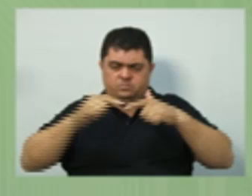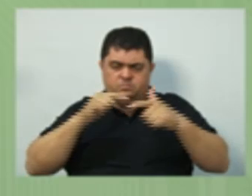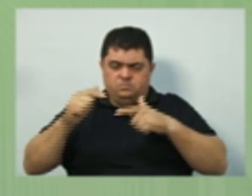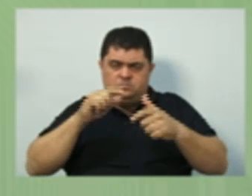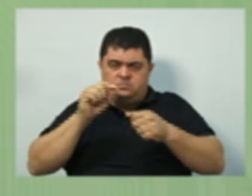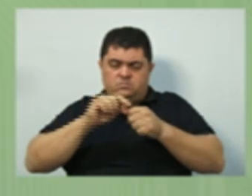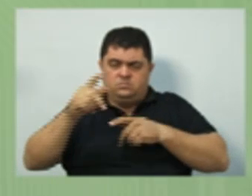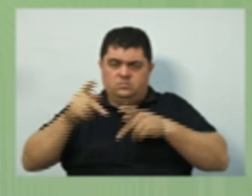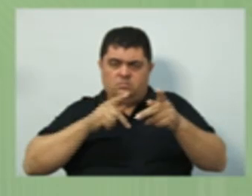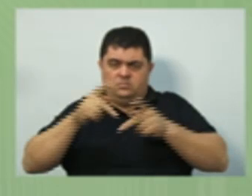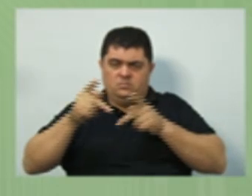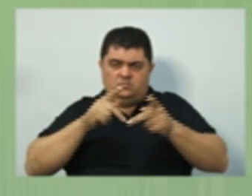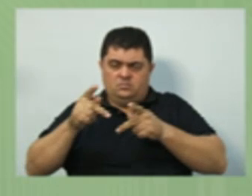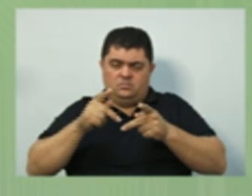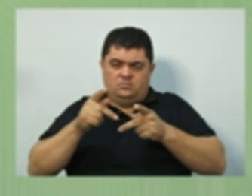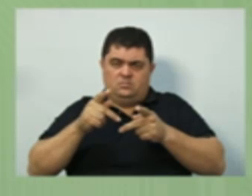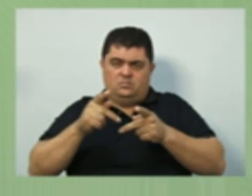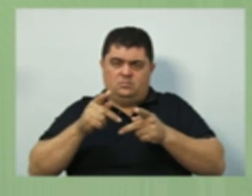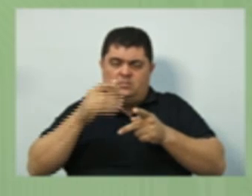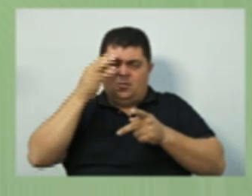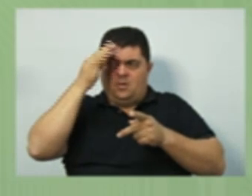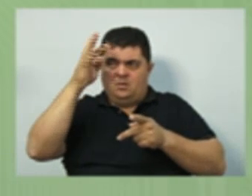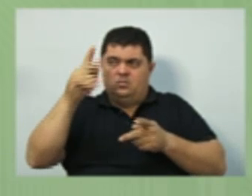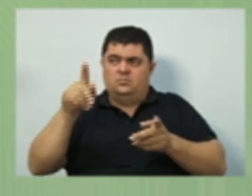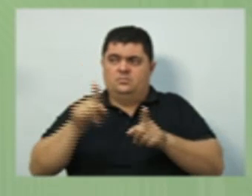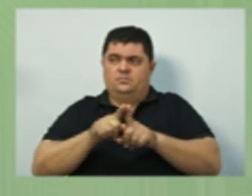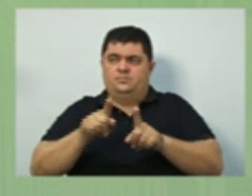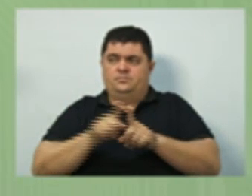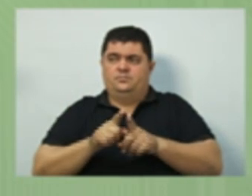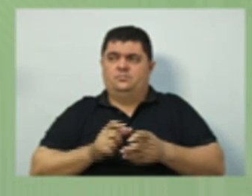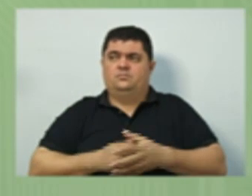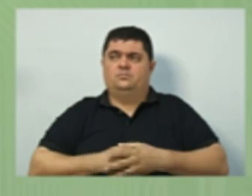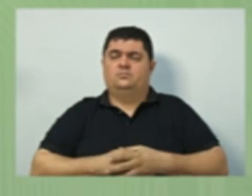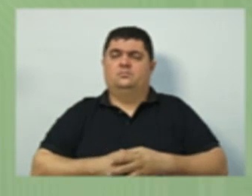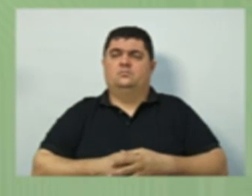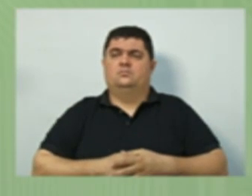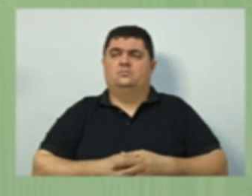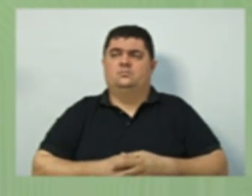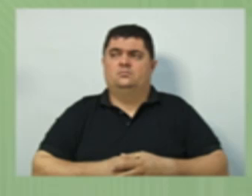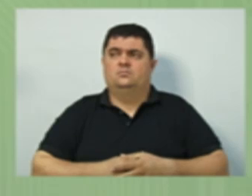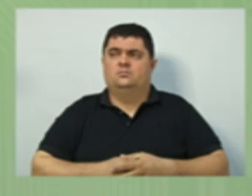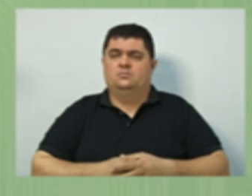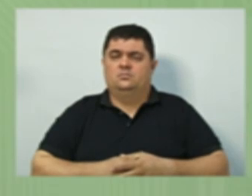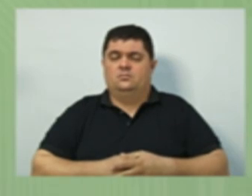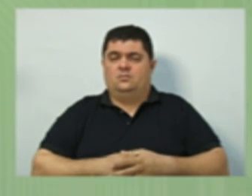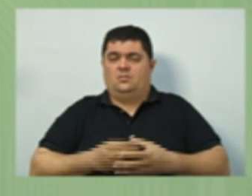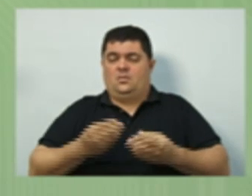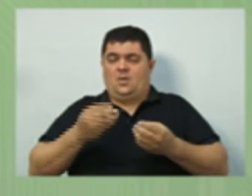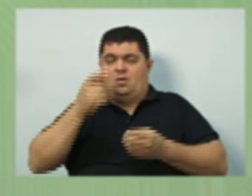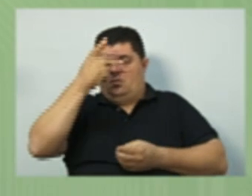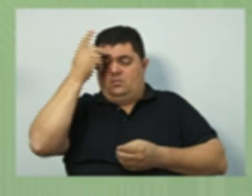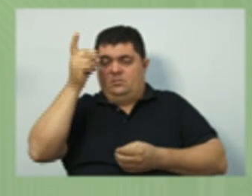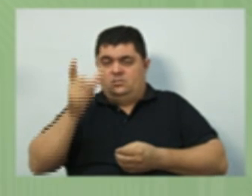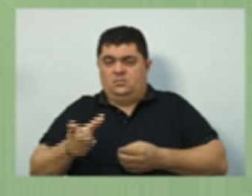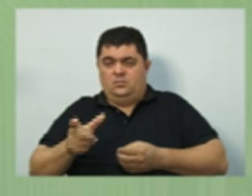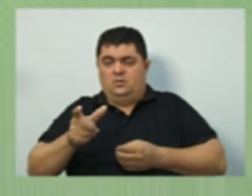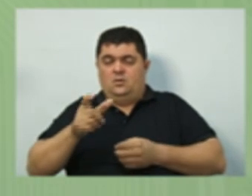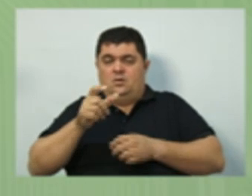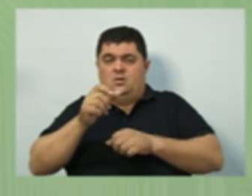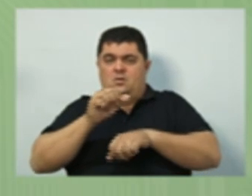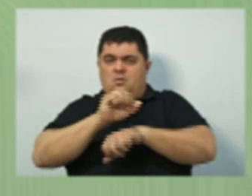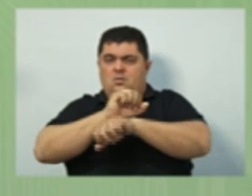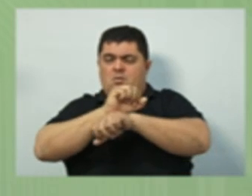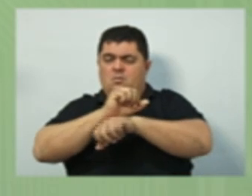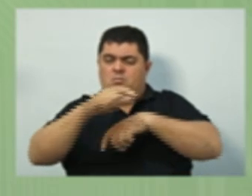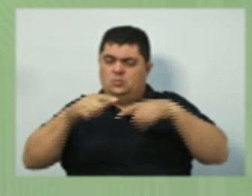viabilizar projetos e concretizar sonhos. Como condição de humanização, o trabalho favorece